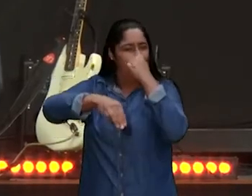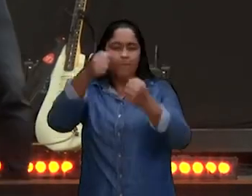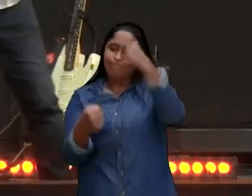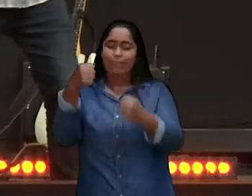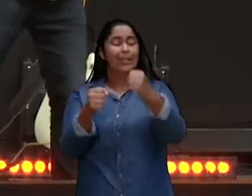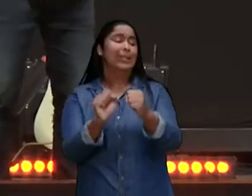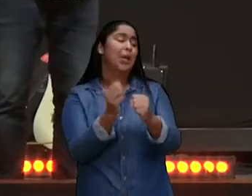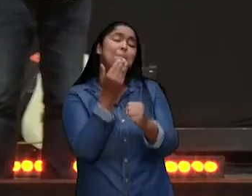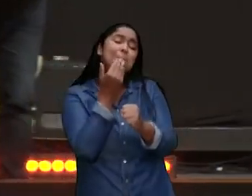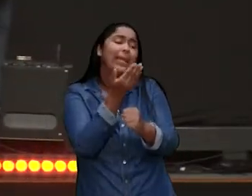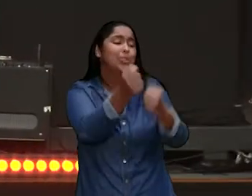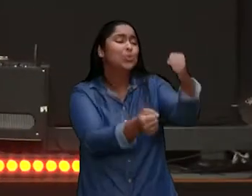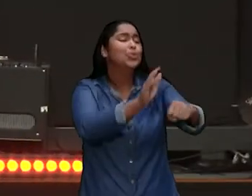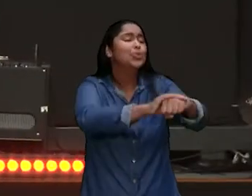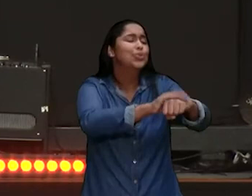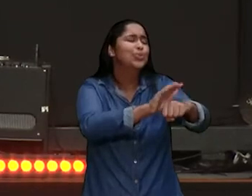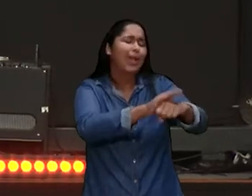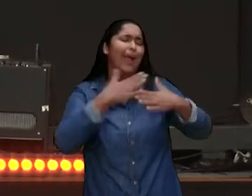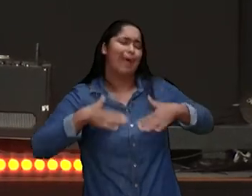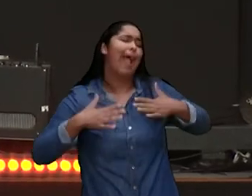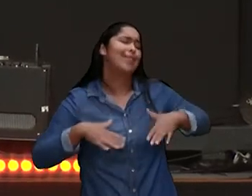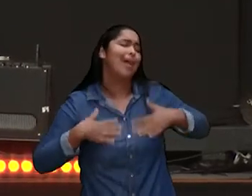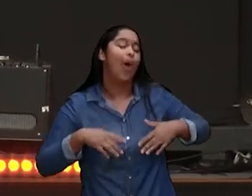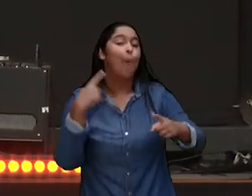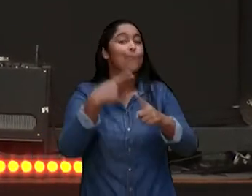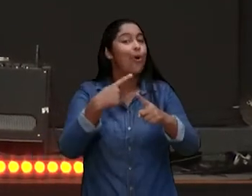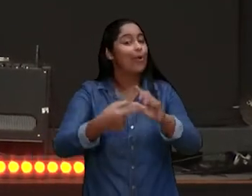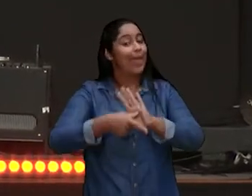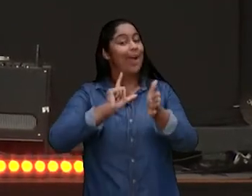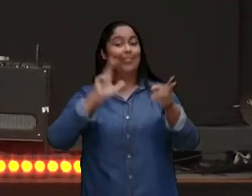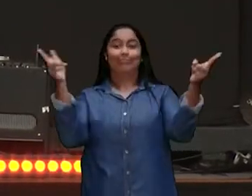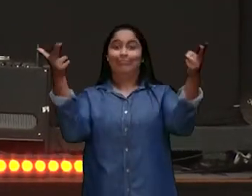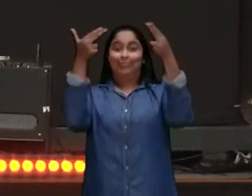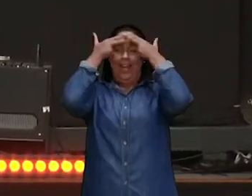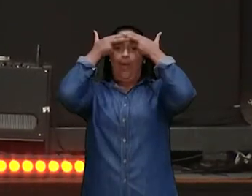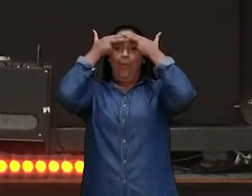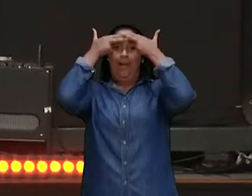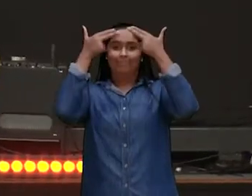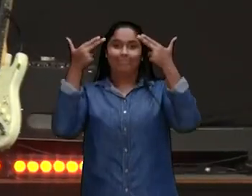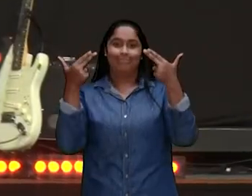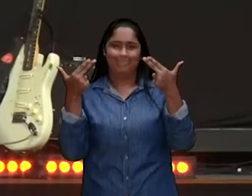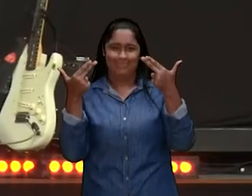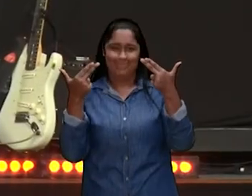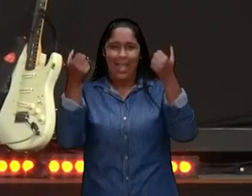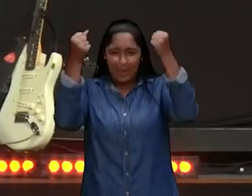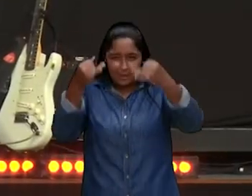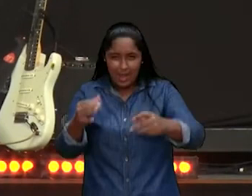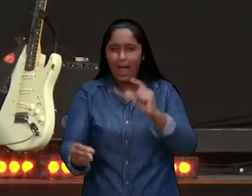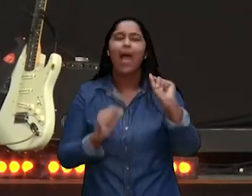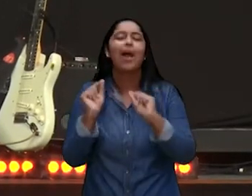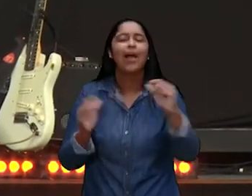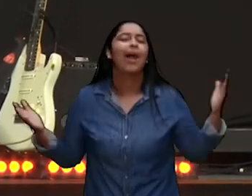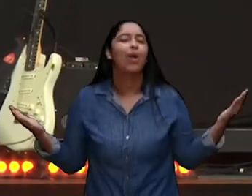forte Impacto emocional negativo a traumatizou vão para outro lado agora é porque que eu não posso ter uma